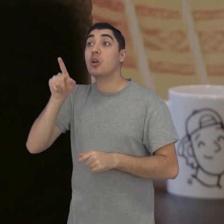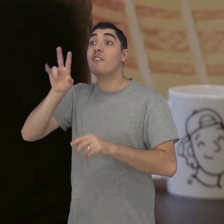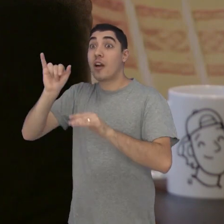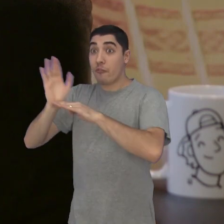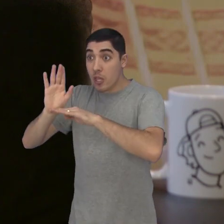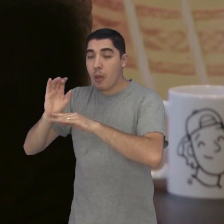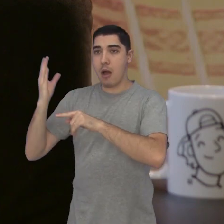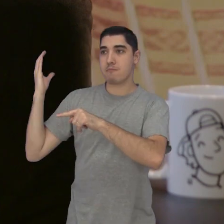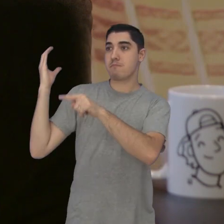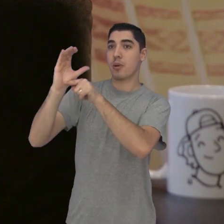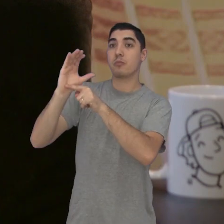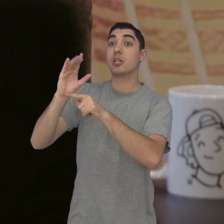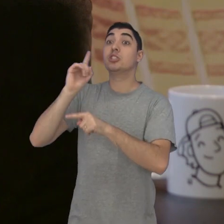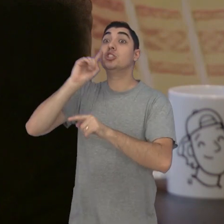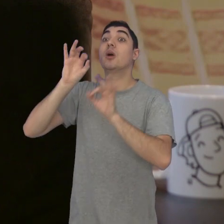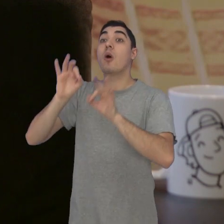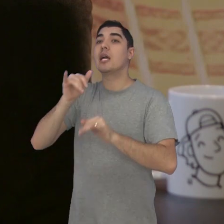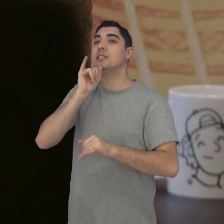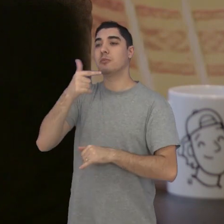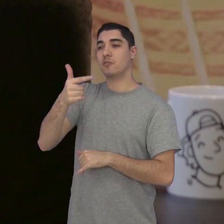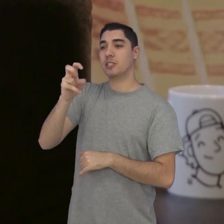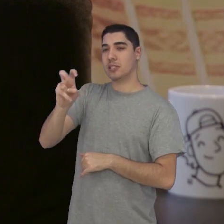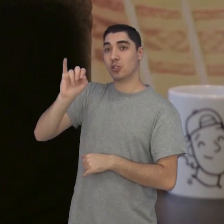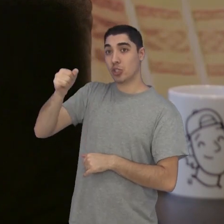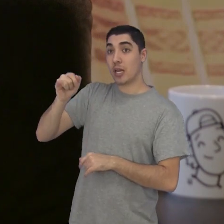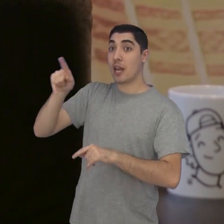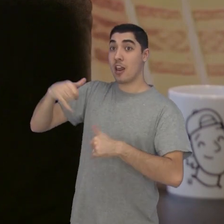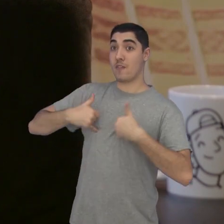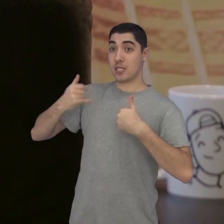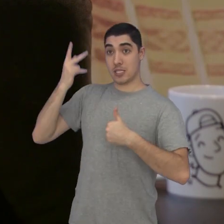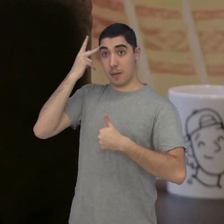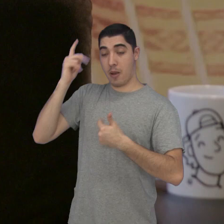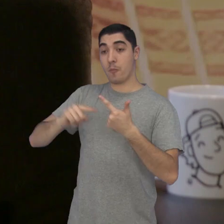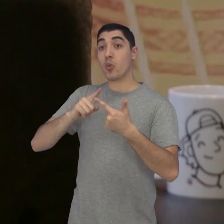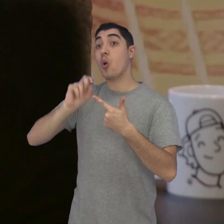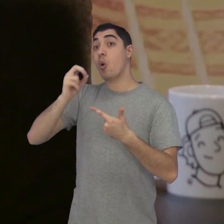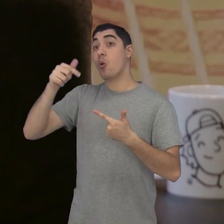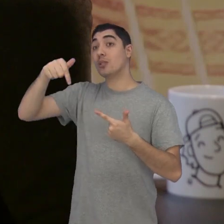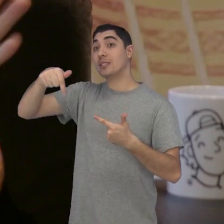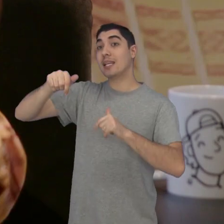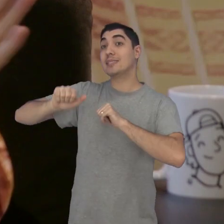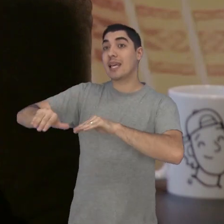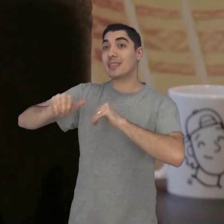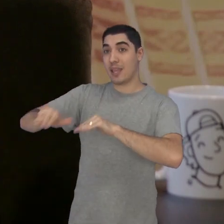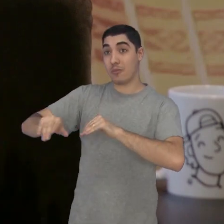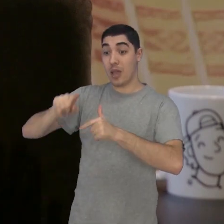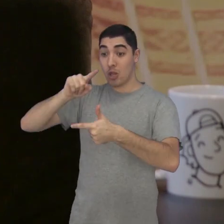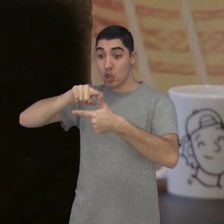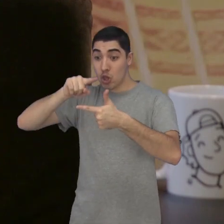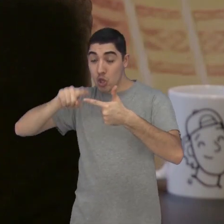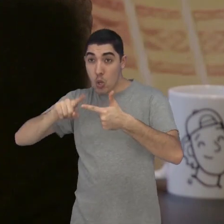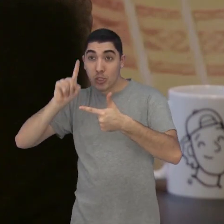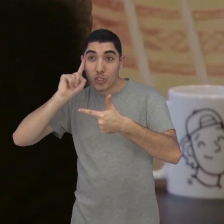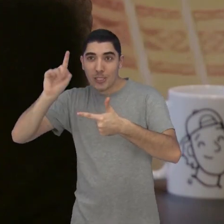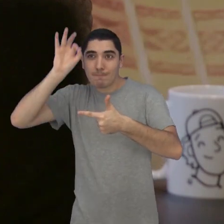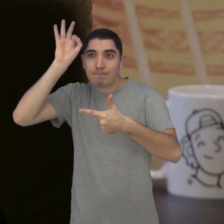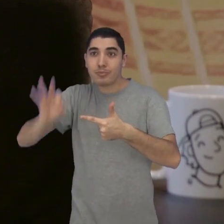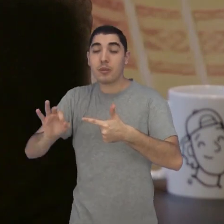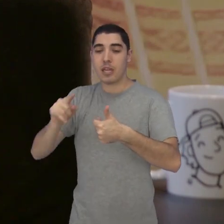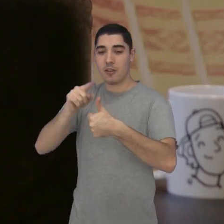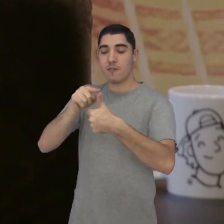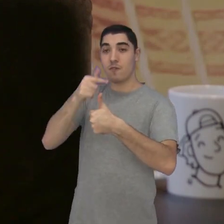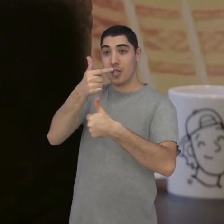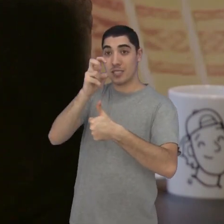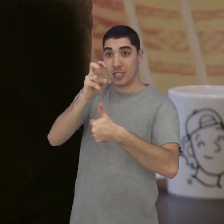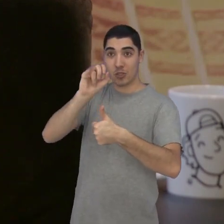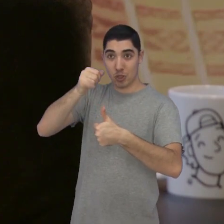janeiro, aniversário de São Paulo, ou 7 de setembro. 2 datas. Não era esotérico não, mas era 2 datas dele. 25 de